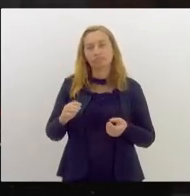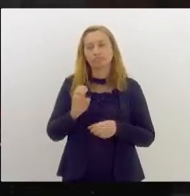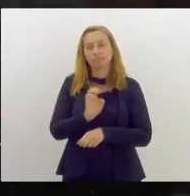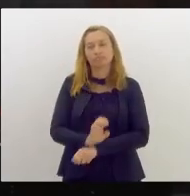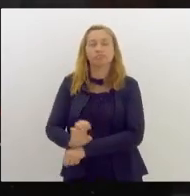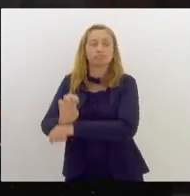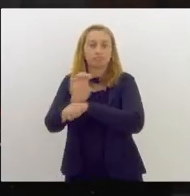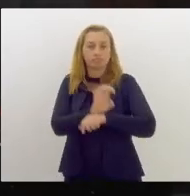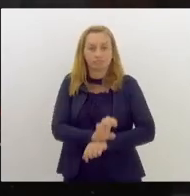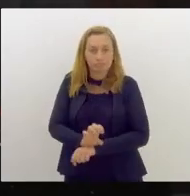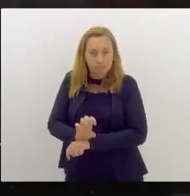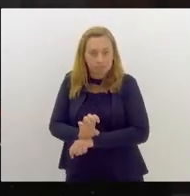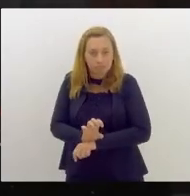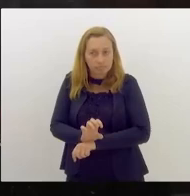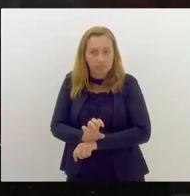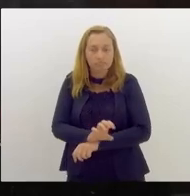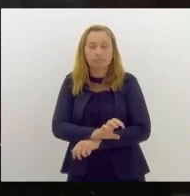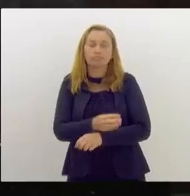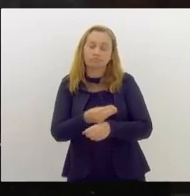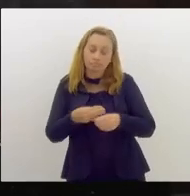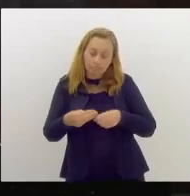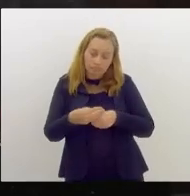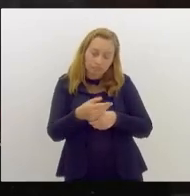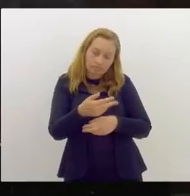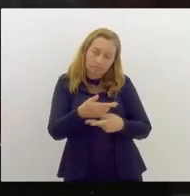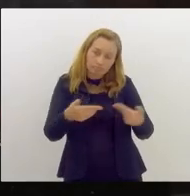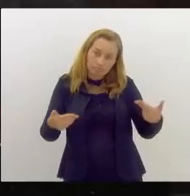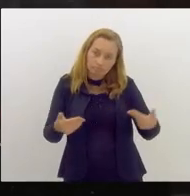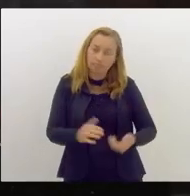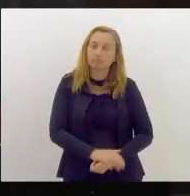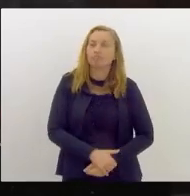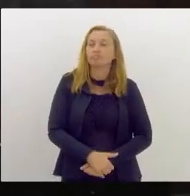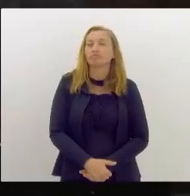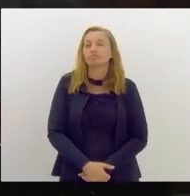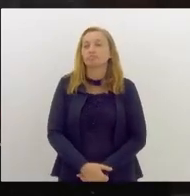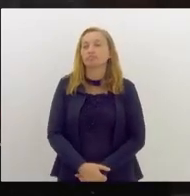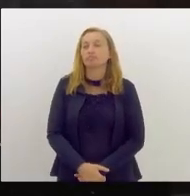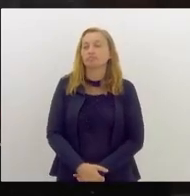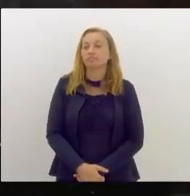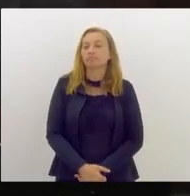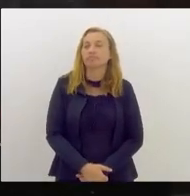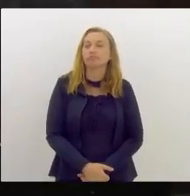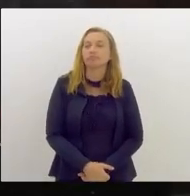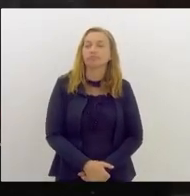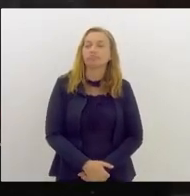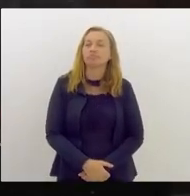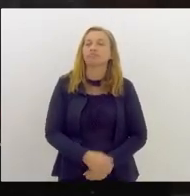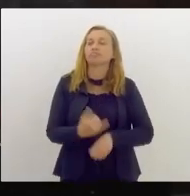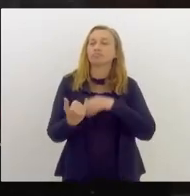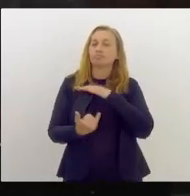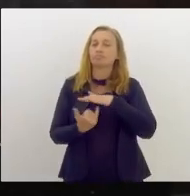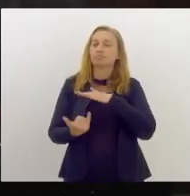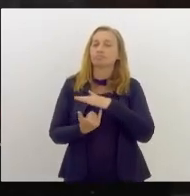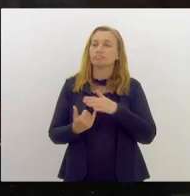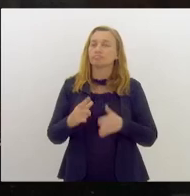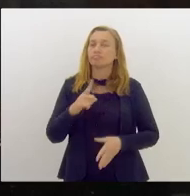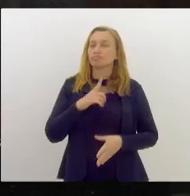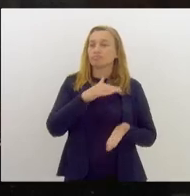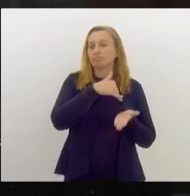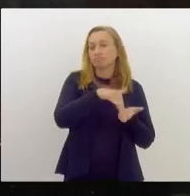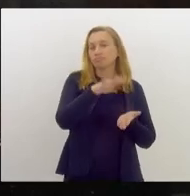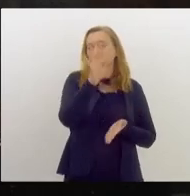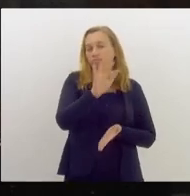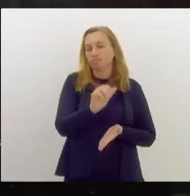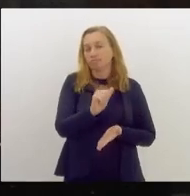e de muitos municípios numa instituição que abriga os secretários de